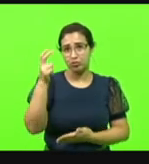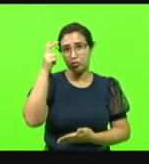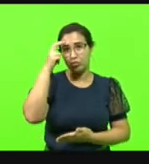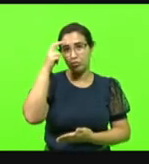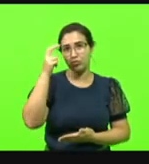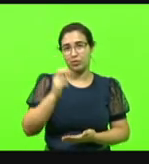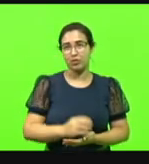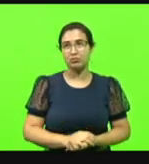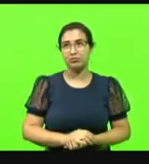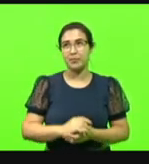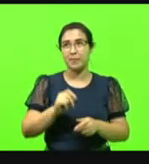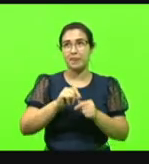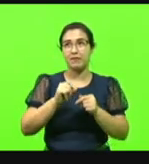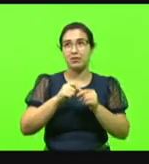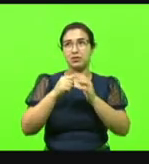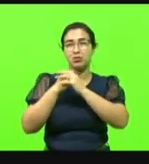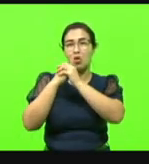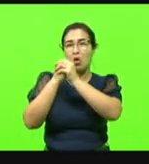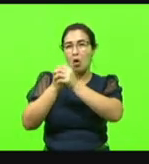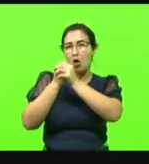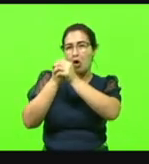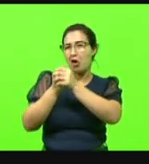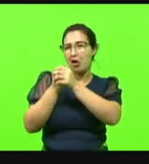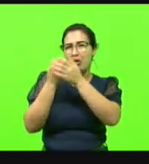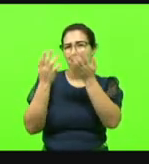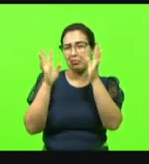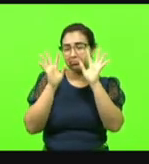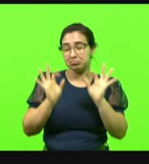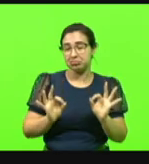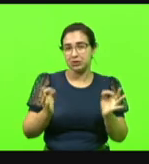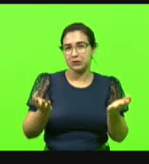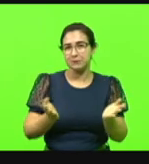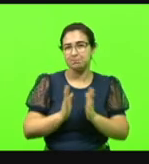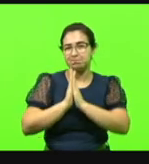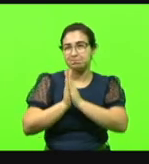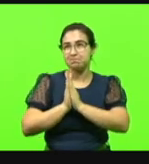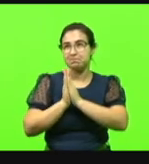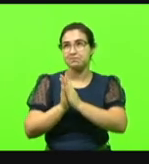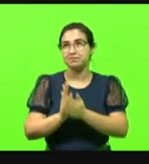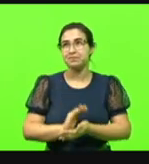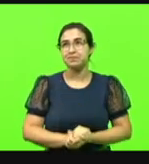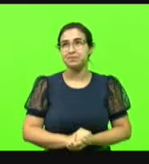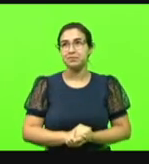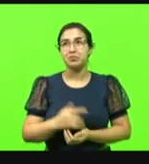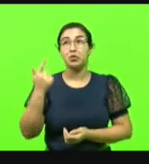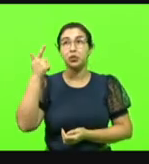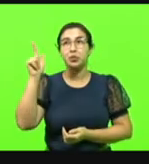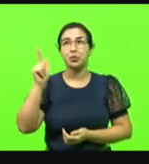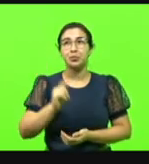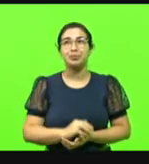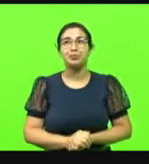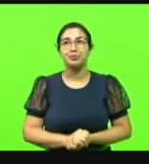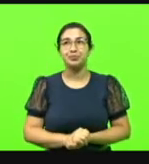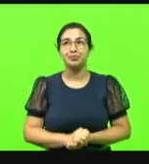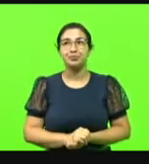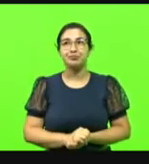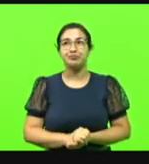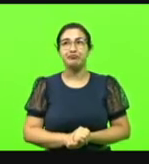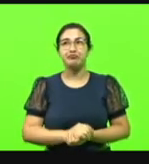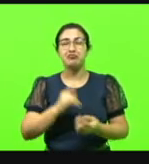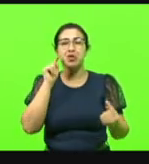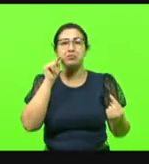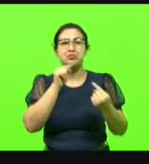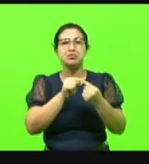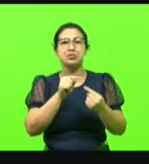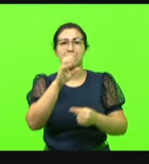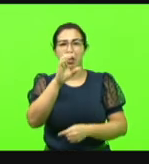Fazendo uma oração, uma reza, não sei, mas está aí. Passa mais uma. Olha aí, missões